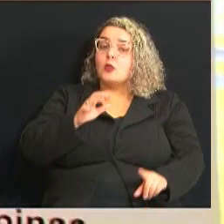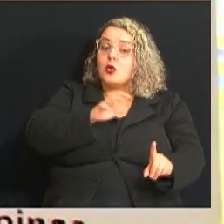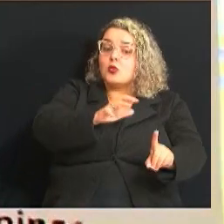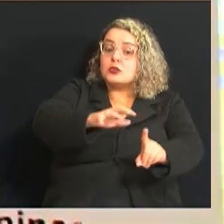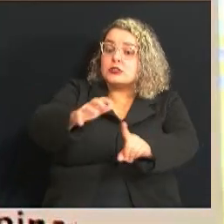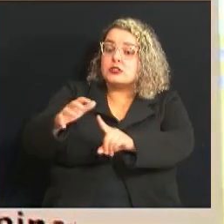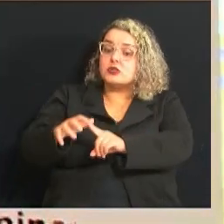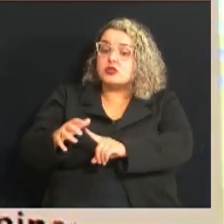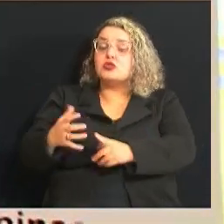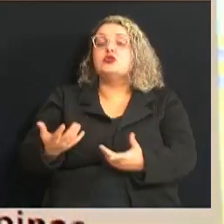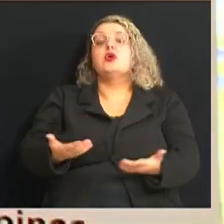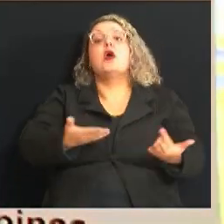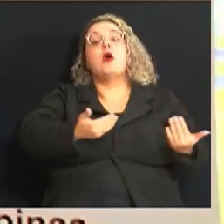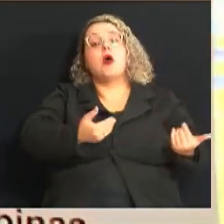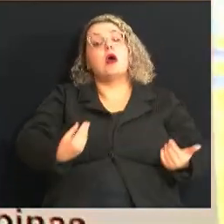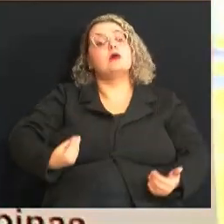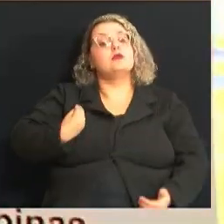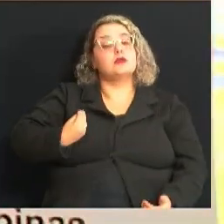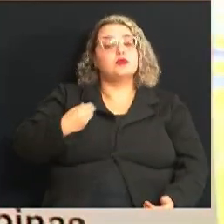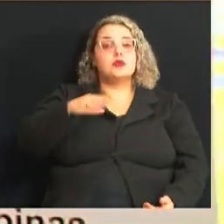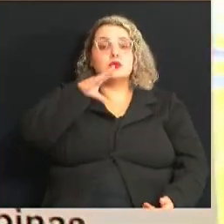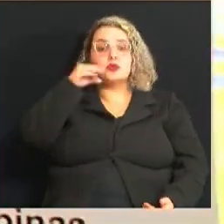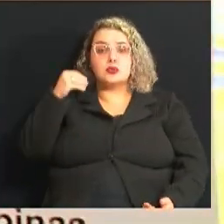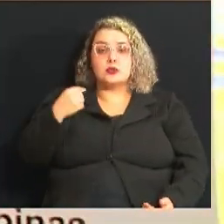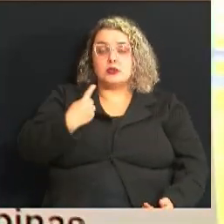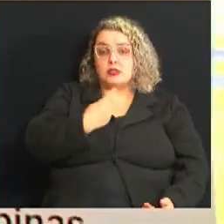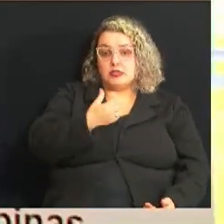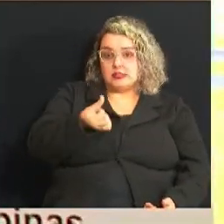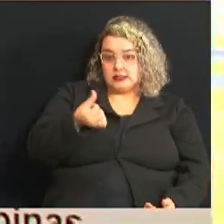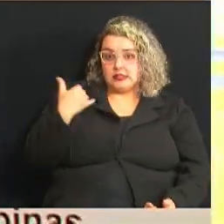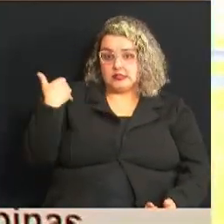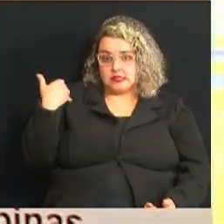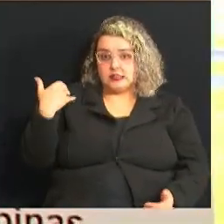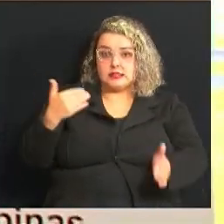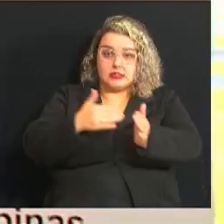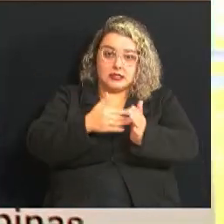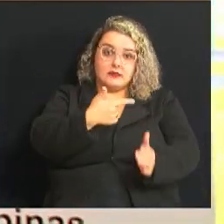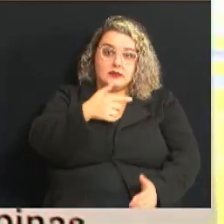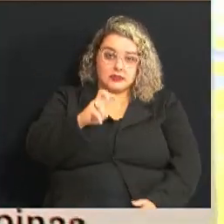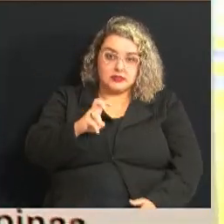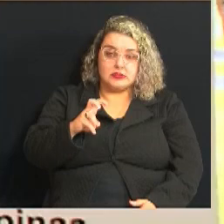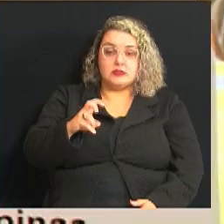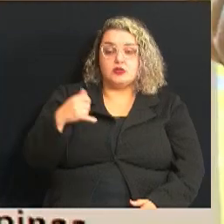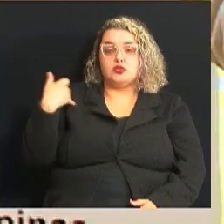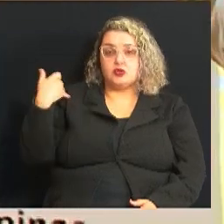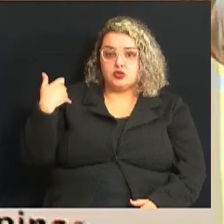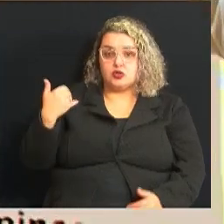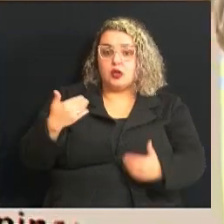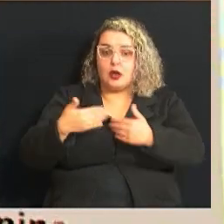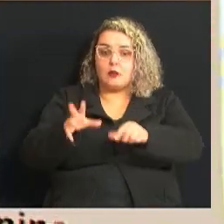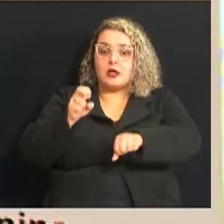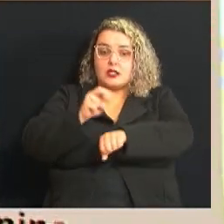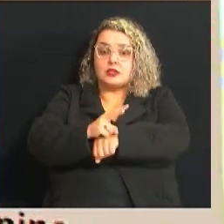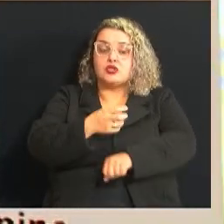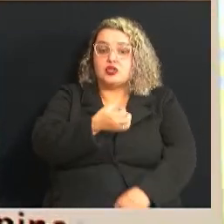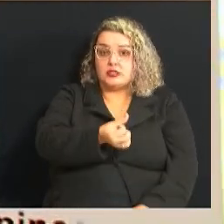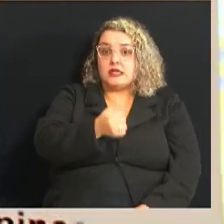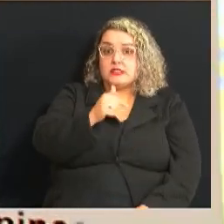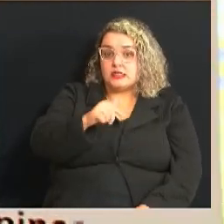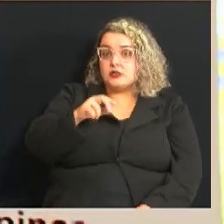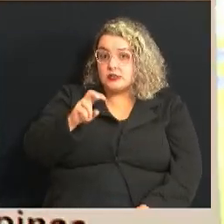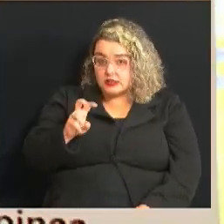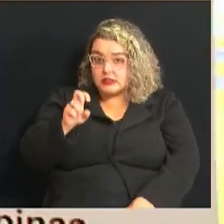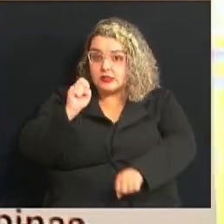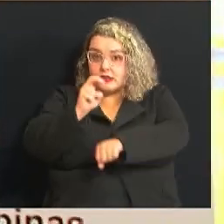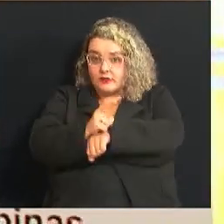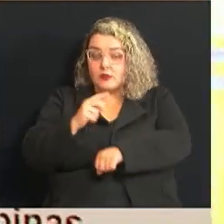de jovens e adolescentes entre 16 e 25 anos, né? Estamos abrindo vagas de 675 vagas para os